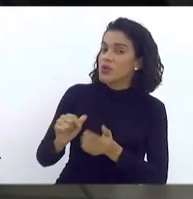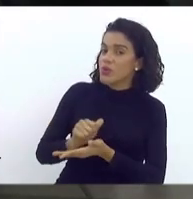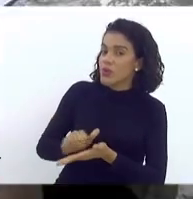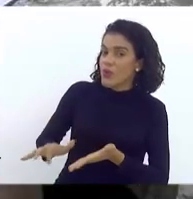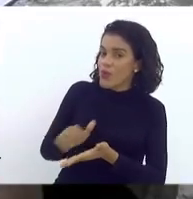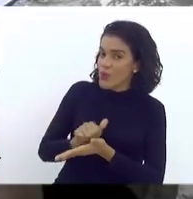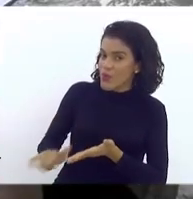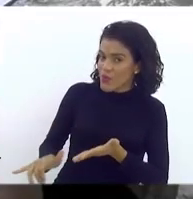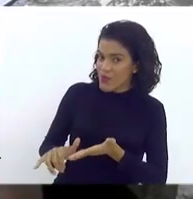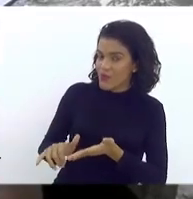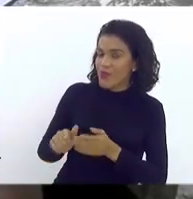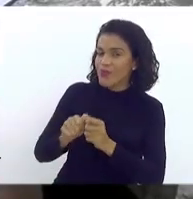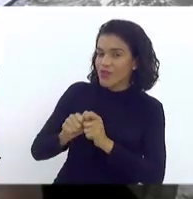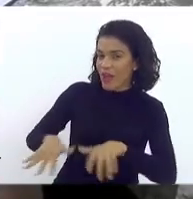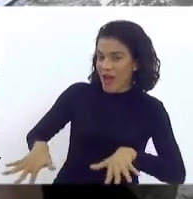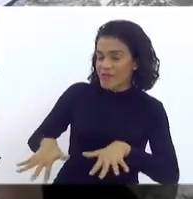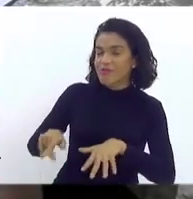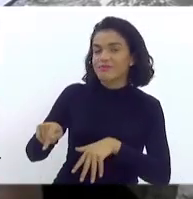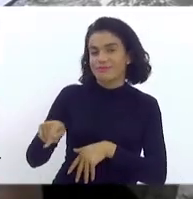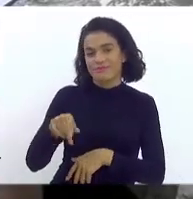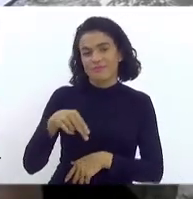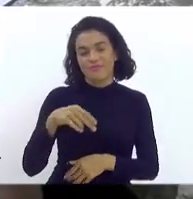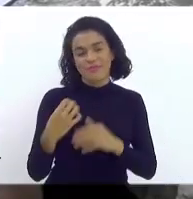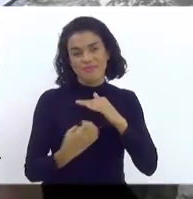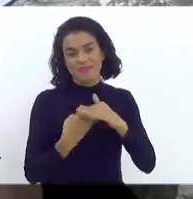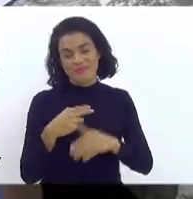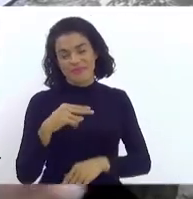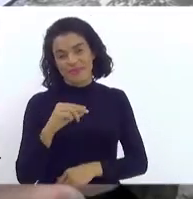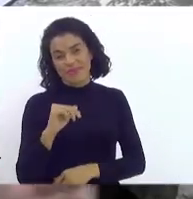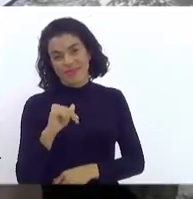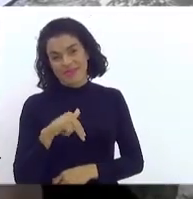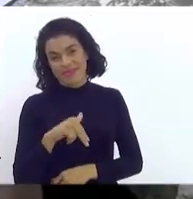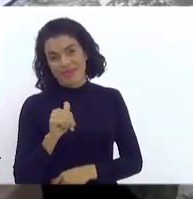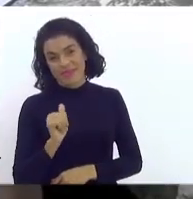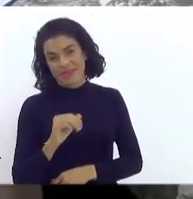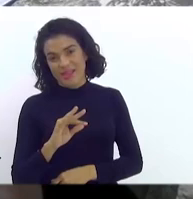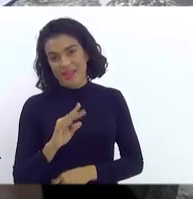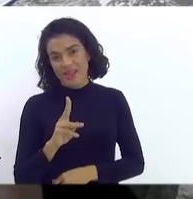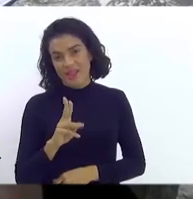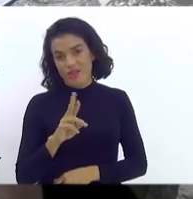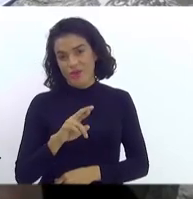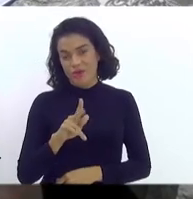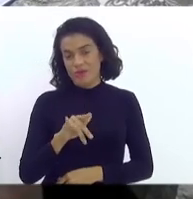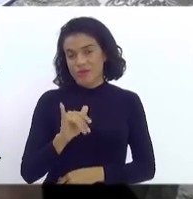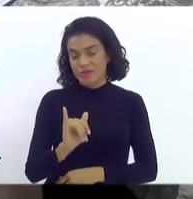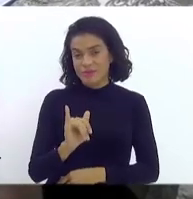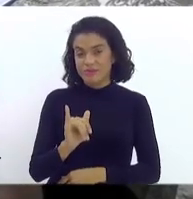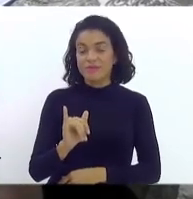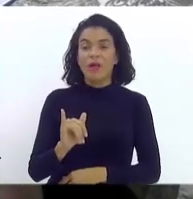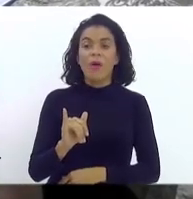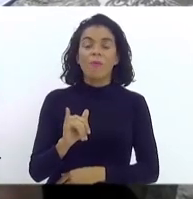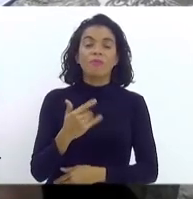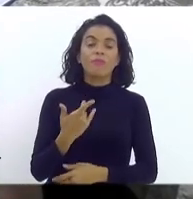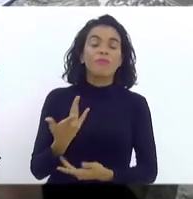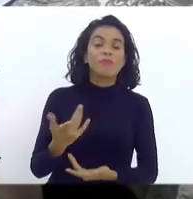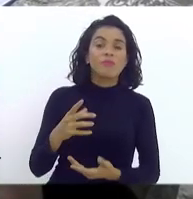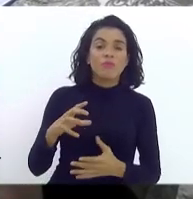Naturgy. Né? De um jeito ou de outro, acaba ali o sistema, né? O setor todo, acaba